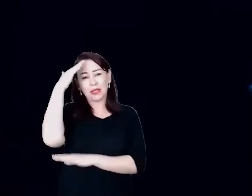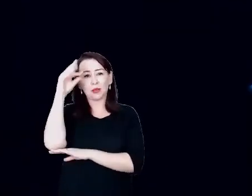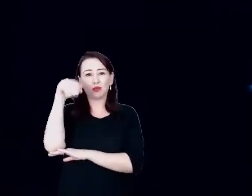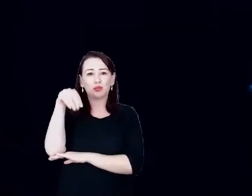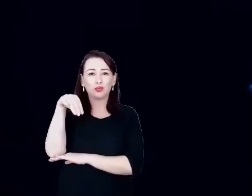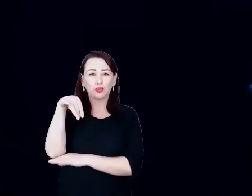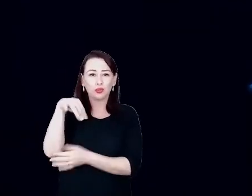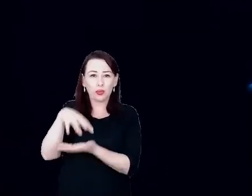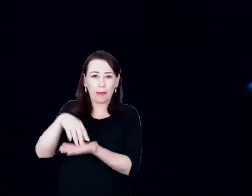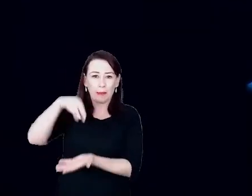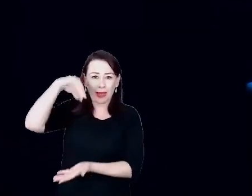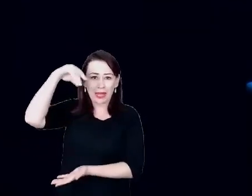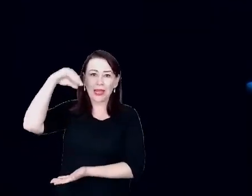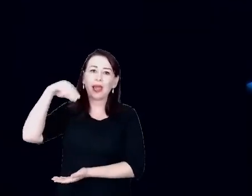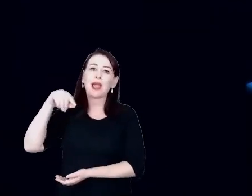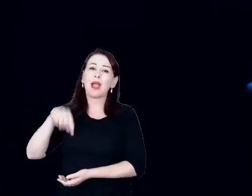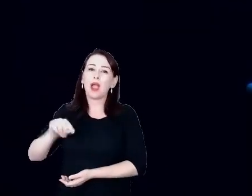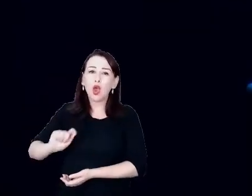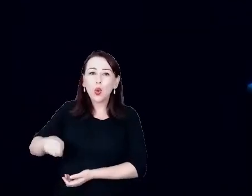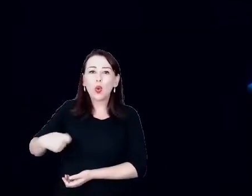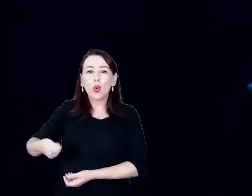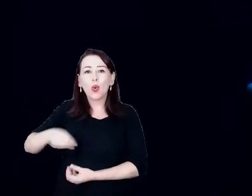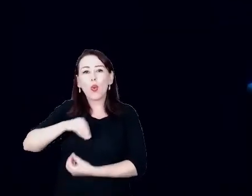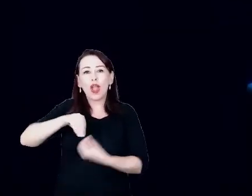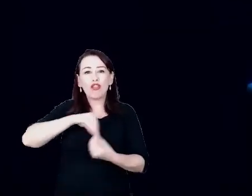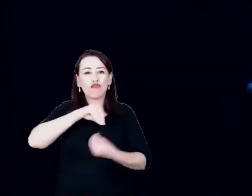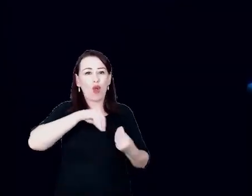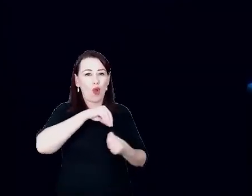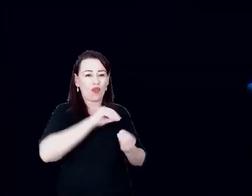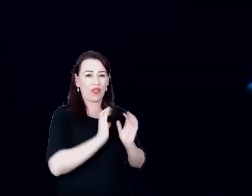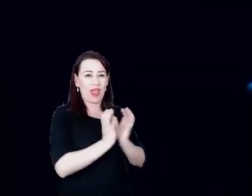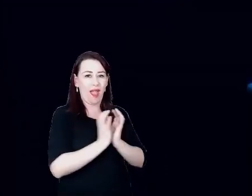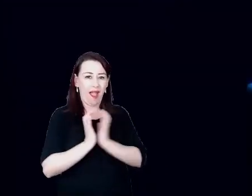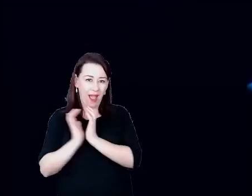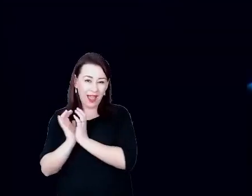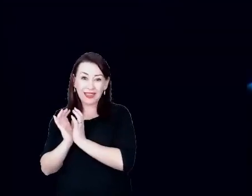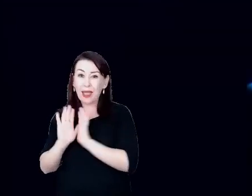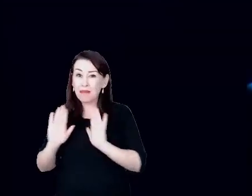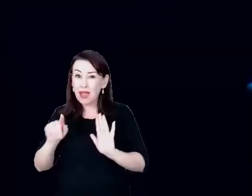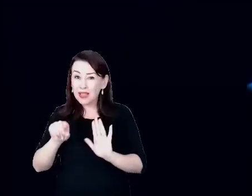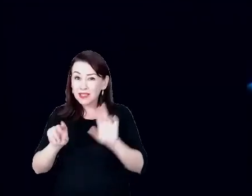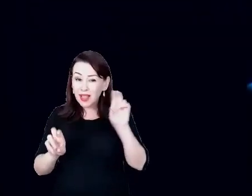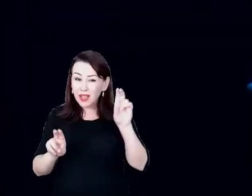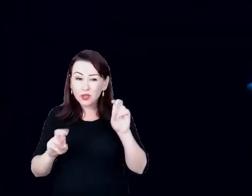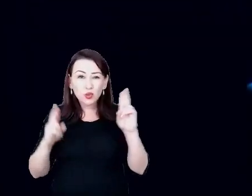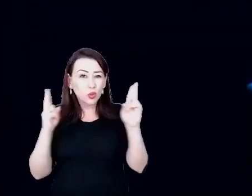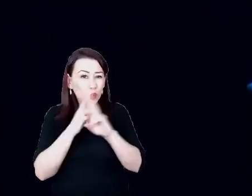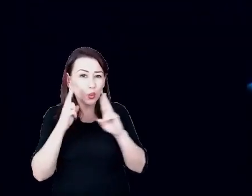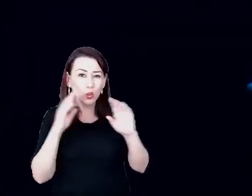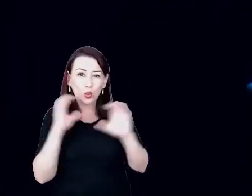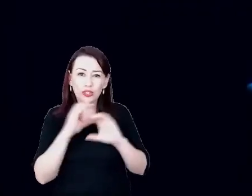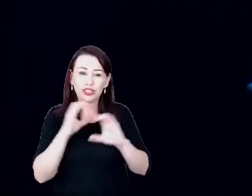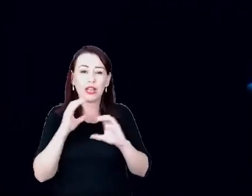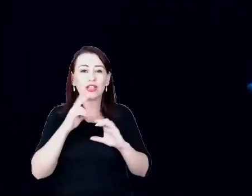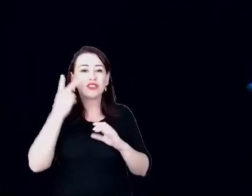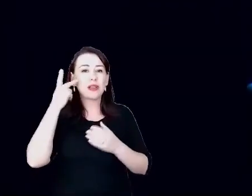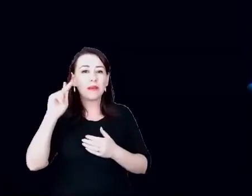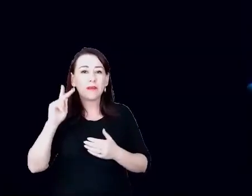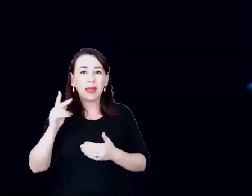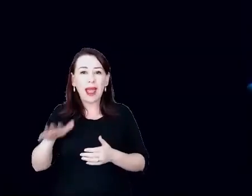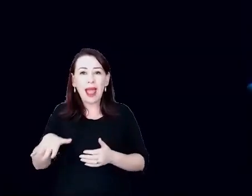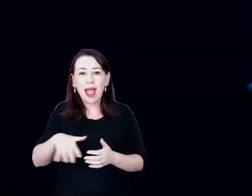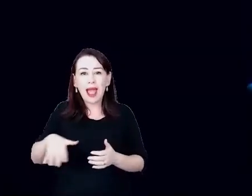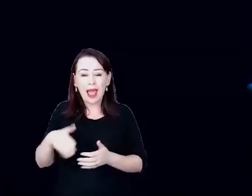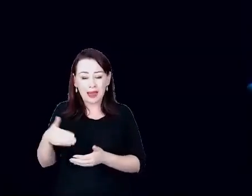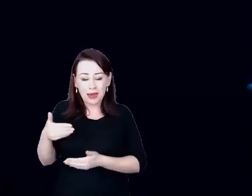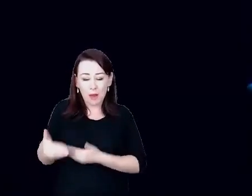áreas, mas esse assunto tornou-se muito crítico e urgente entre as áreas de processo, como vocês